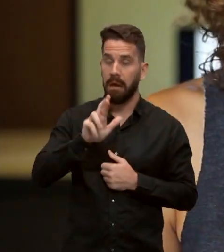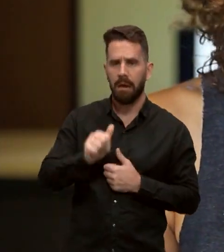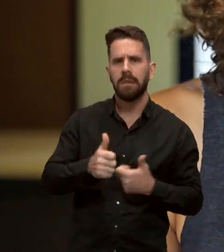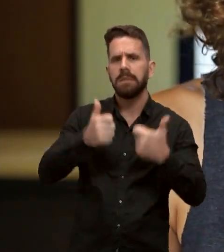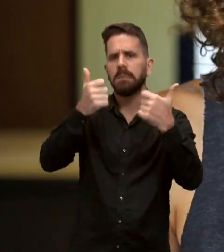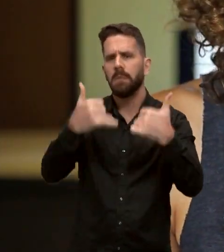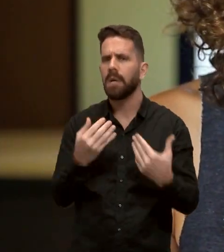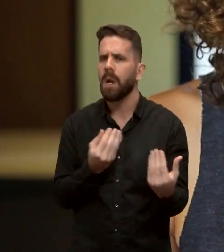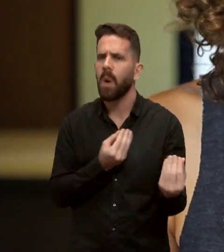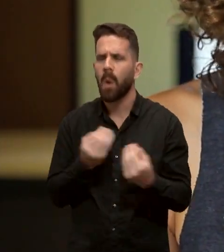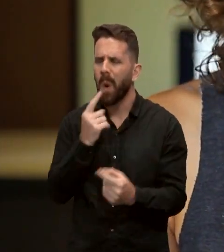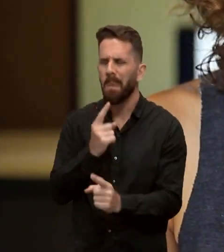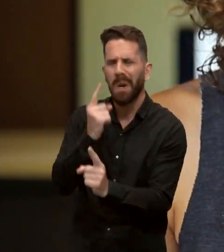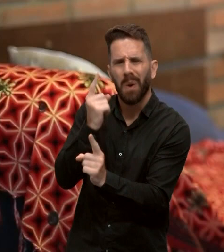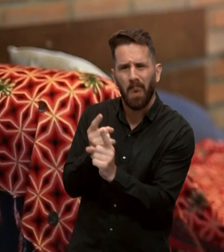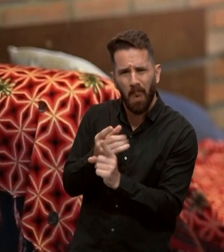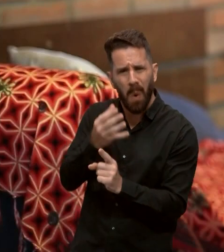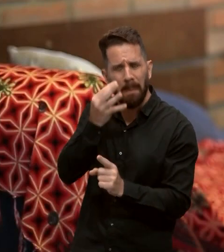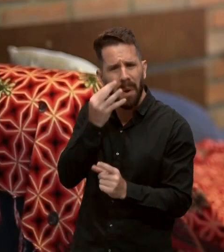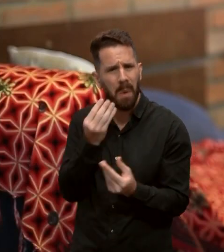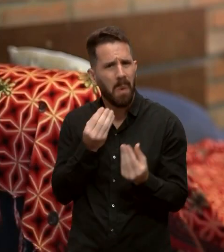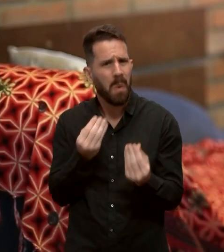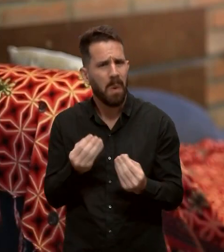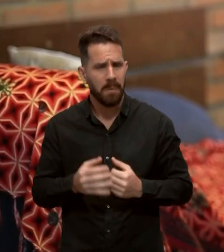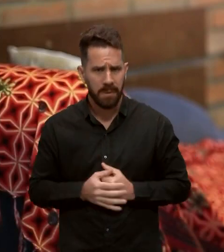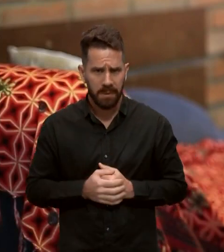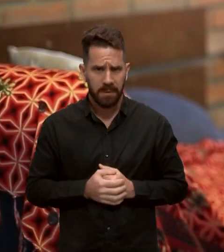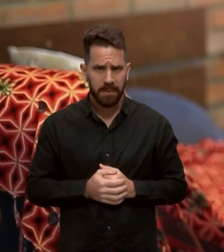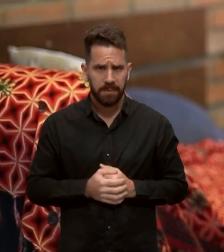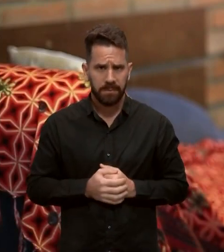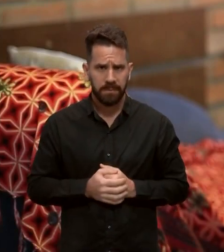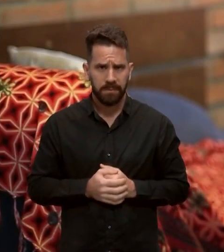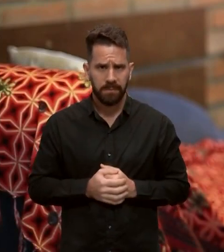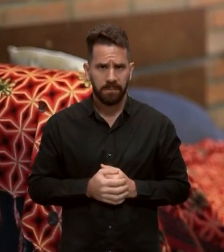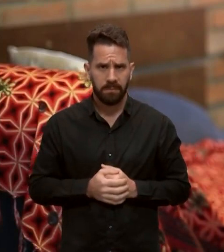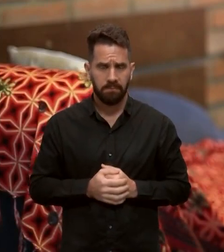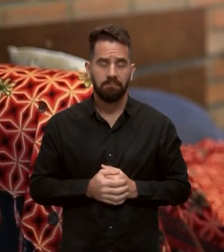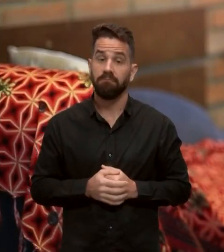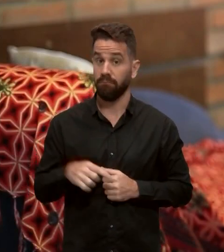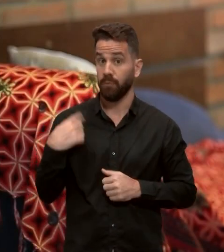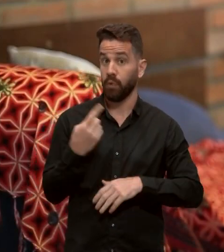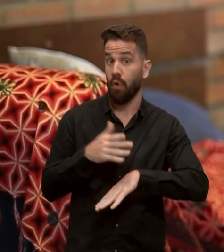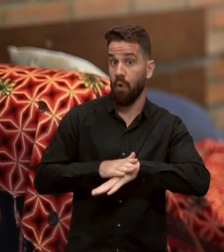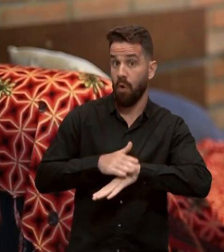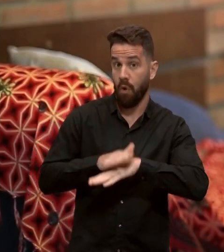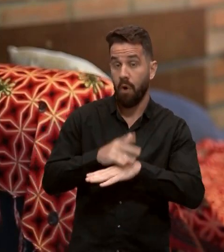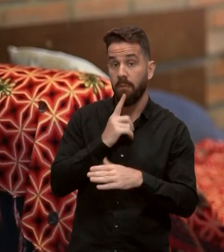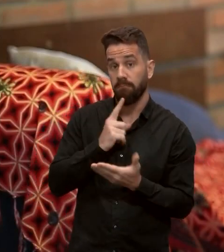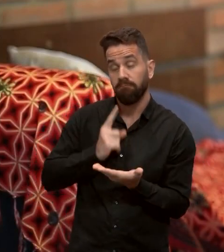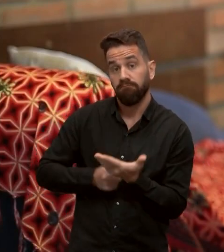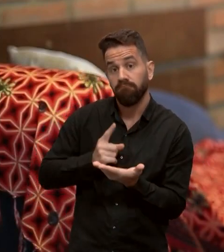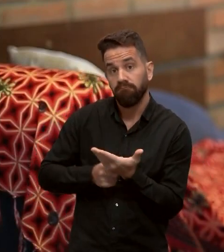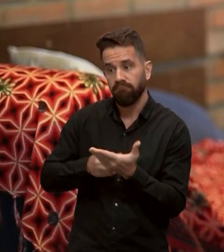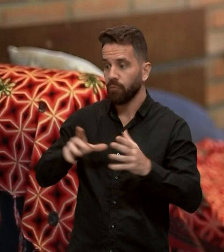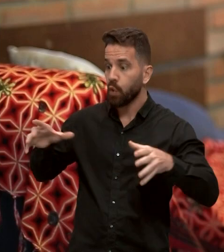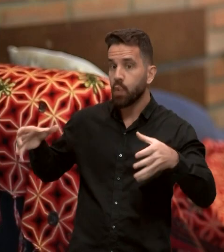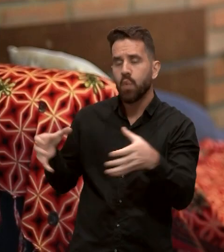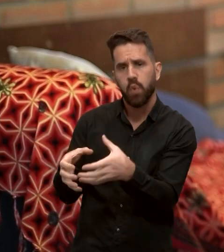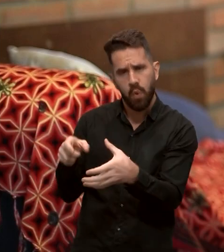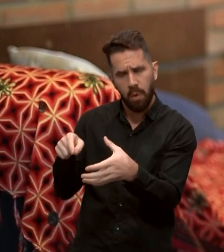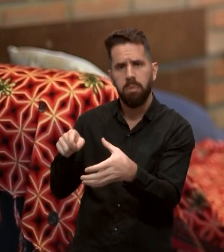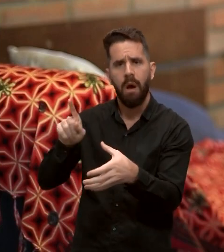dos encontros acontecem. A gente promove esse grupo com o formato de incentivar mesmo